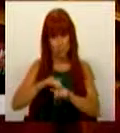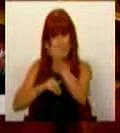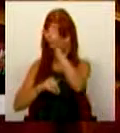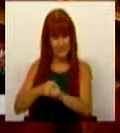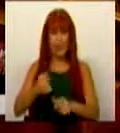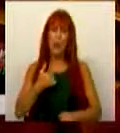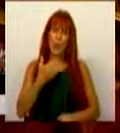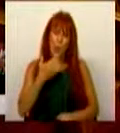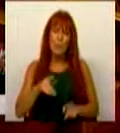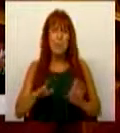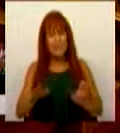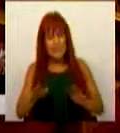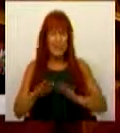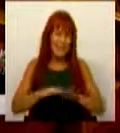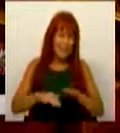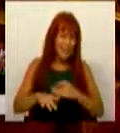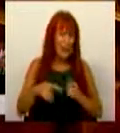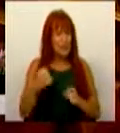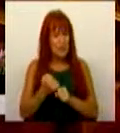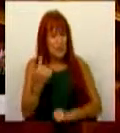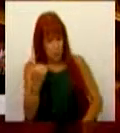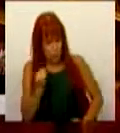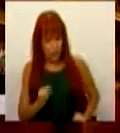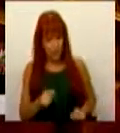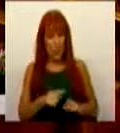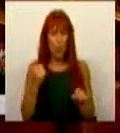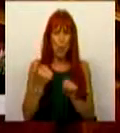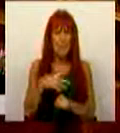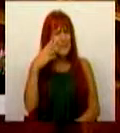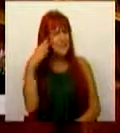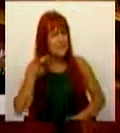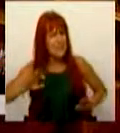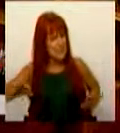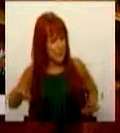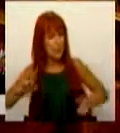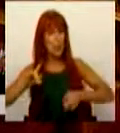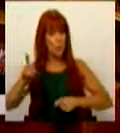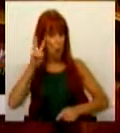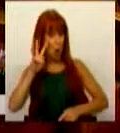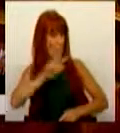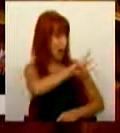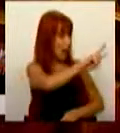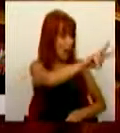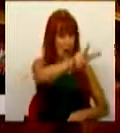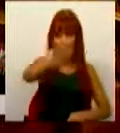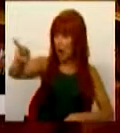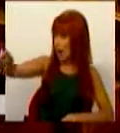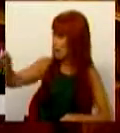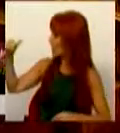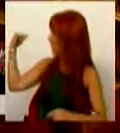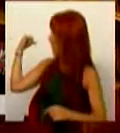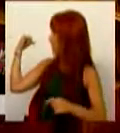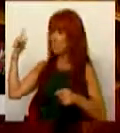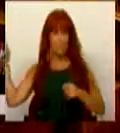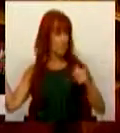eu pedia que talvez fizesse um exercício. Um exercício simples, que é olhar à sua volta, atrás, ao